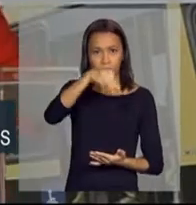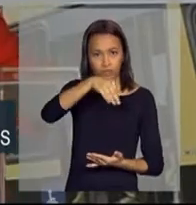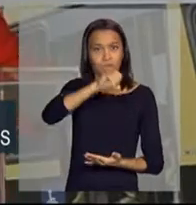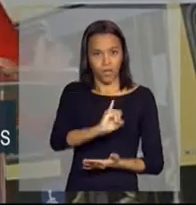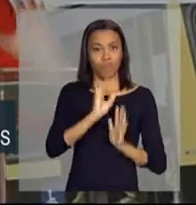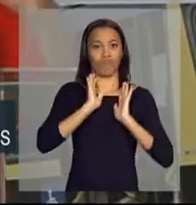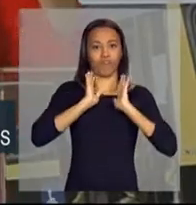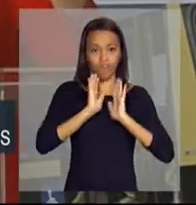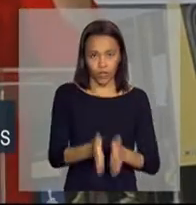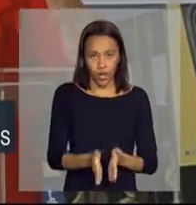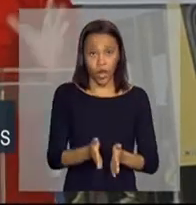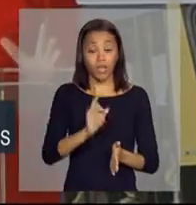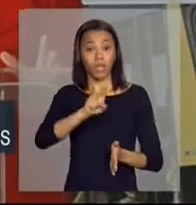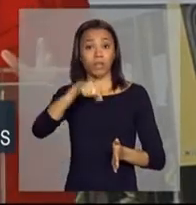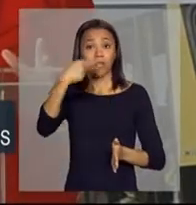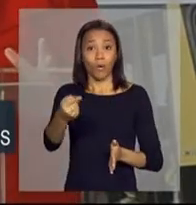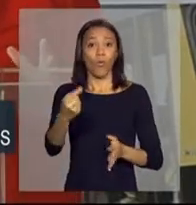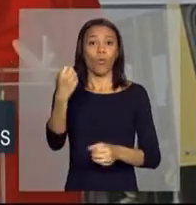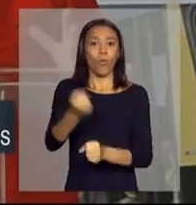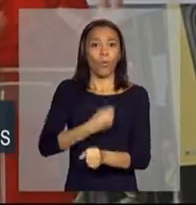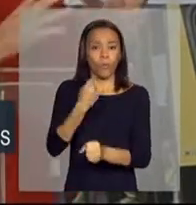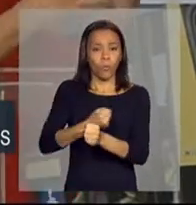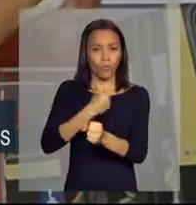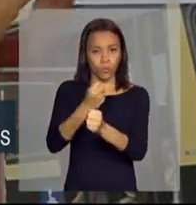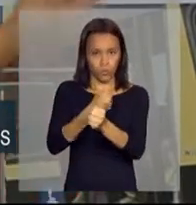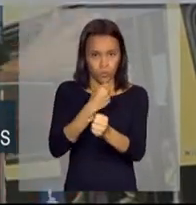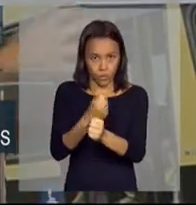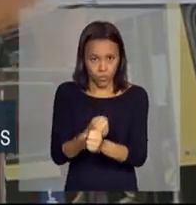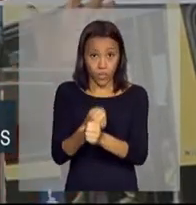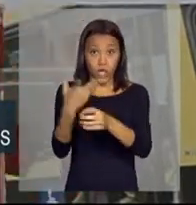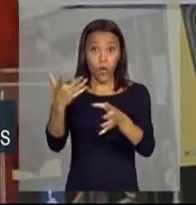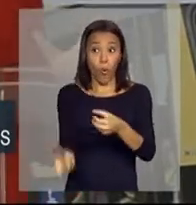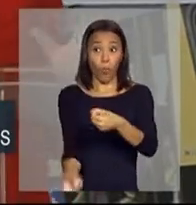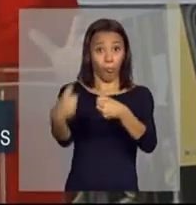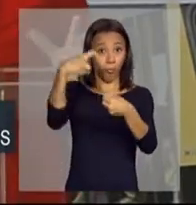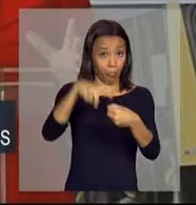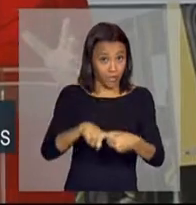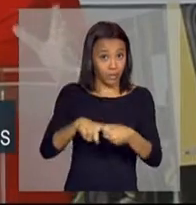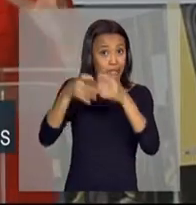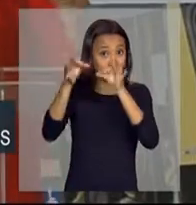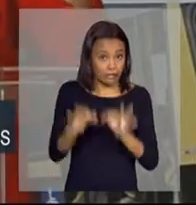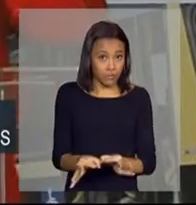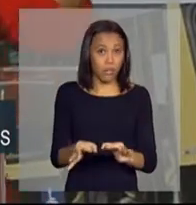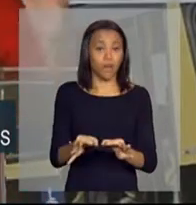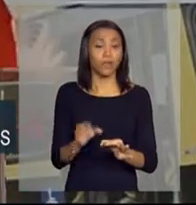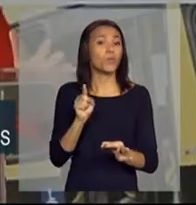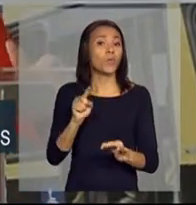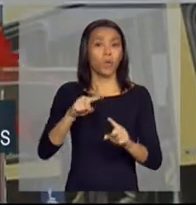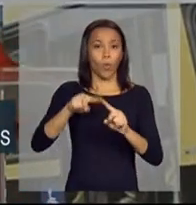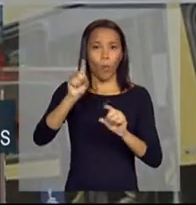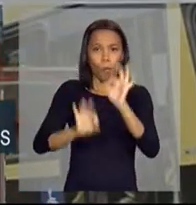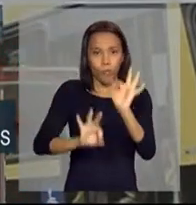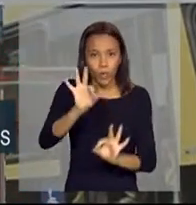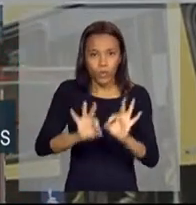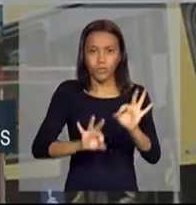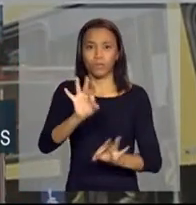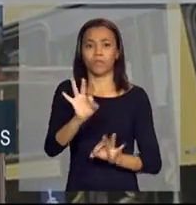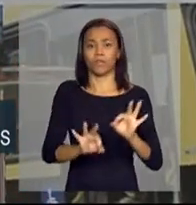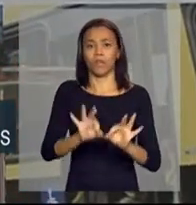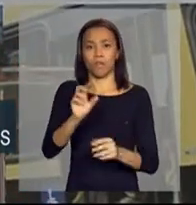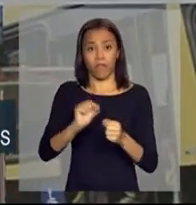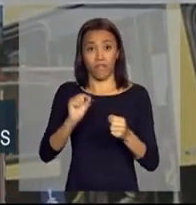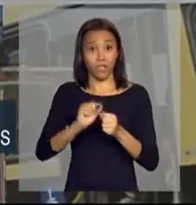fizemos. Construir com parceiros adequados um projeto para